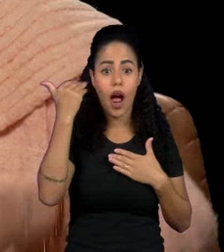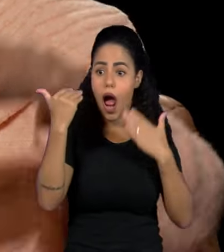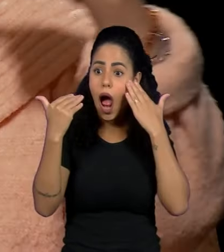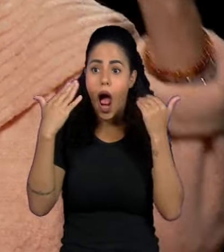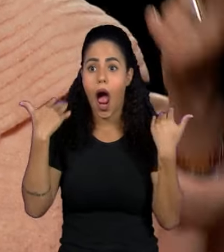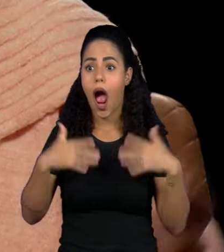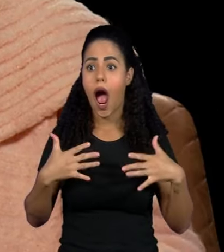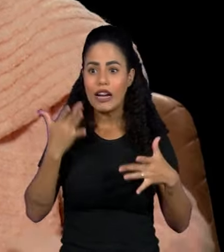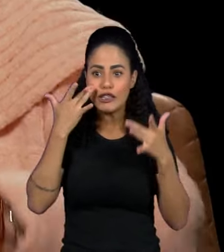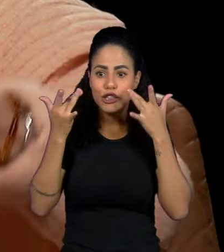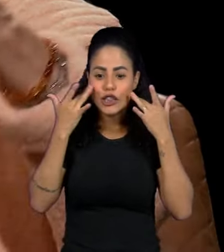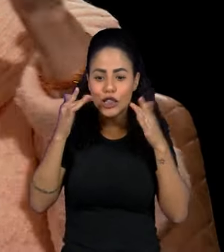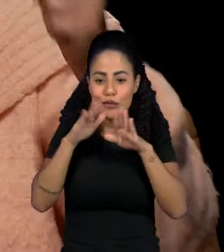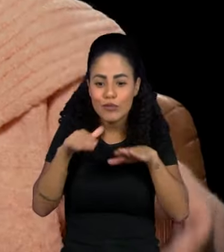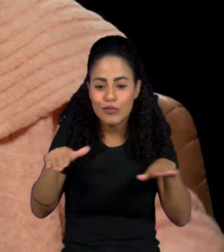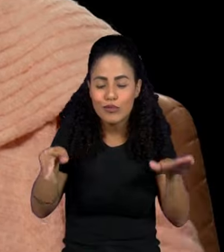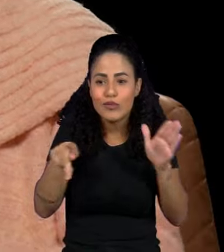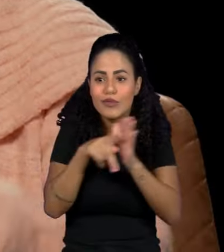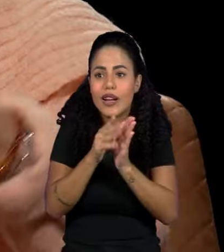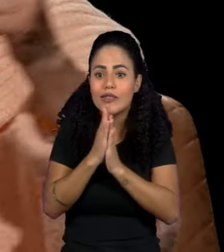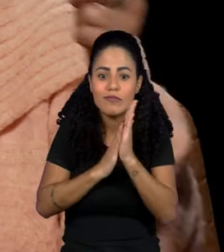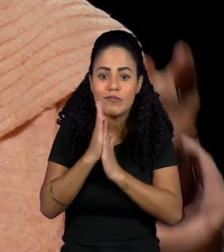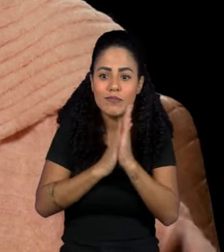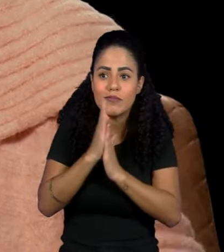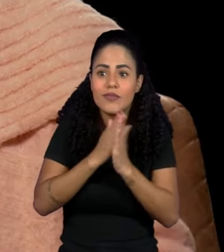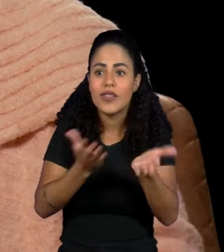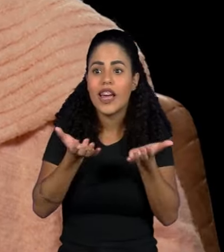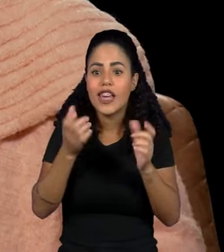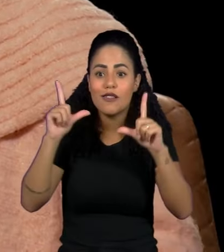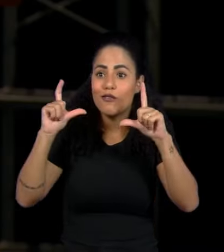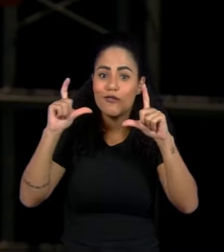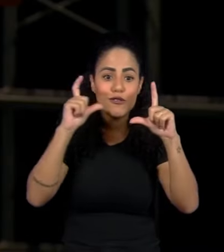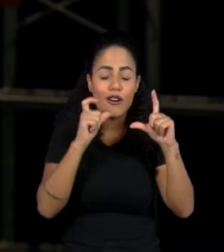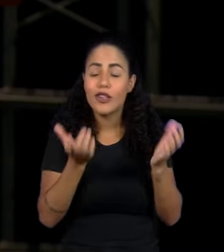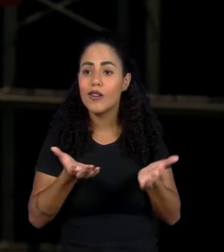Troll, e eles lembram, eu tenho que achar fotos.